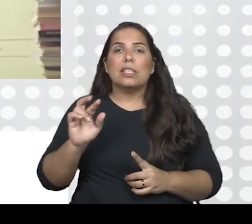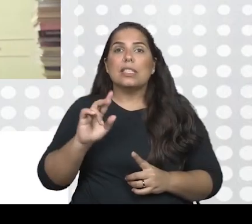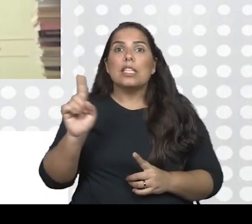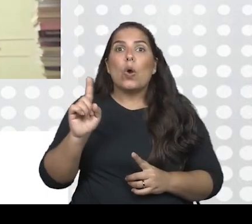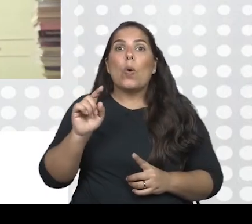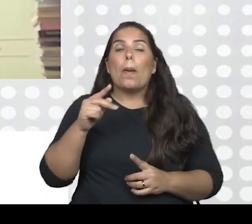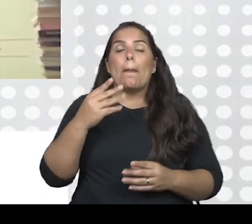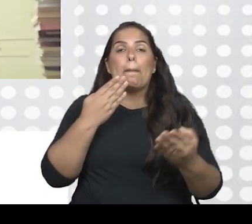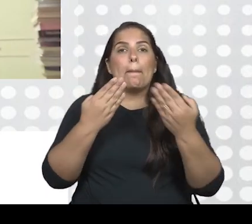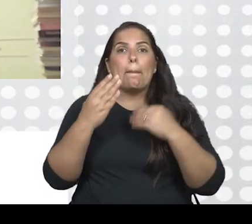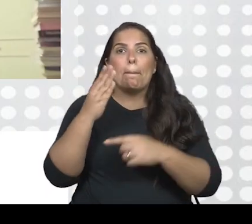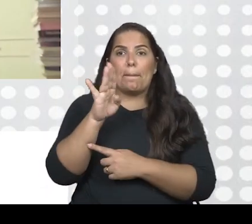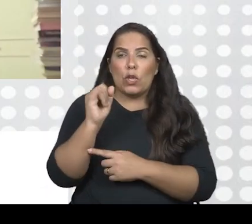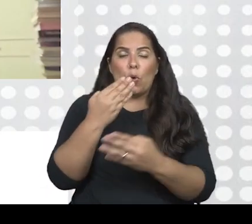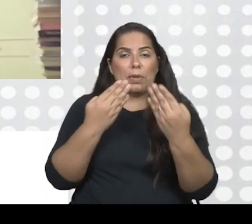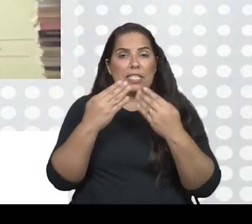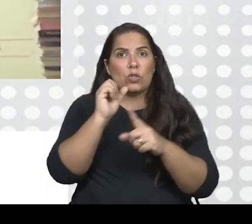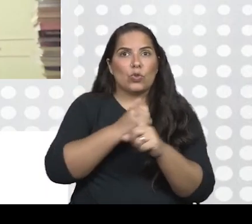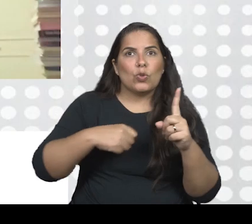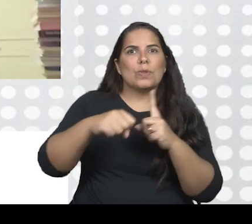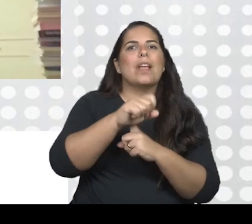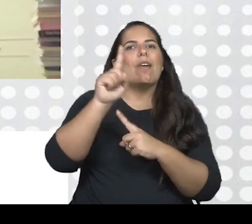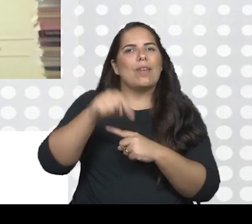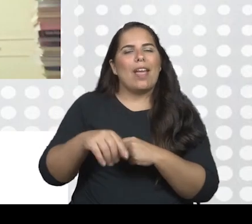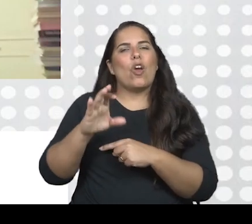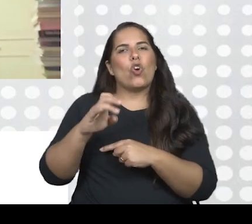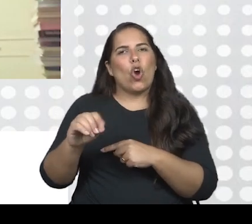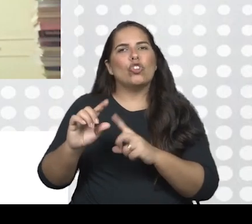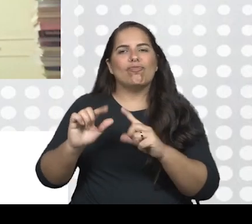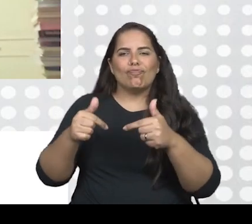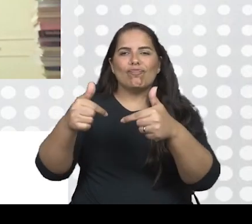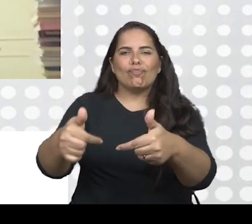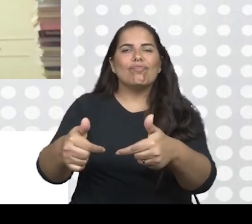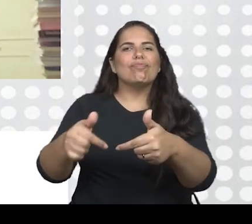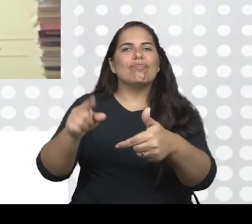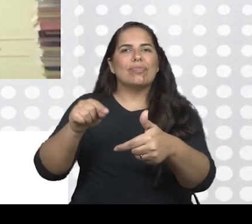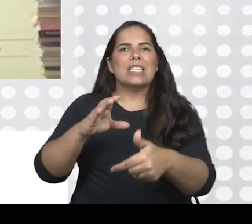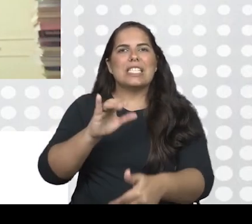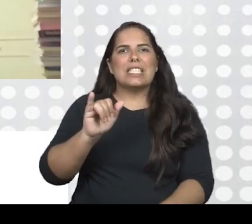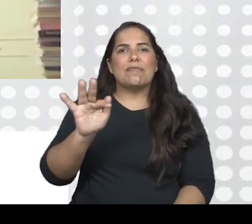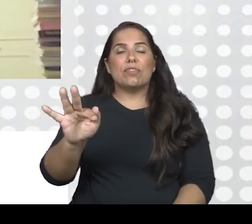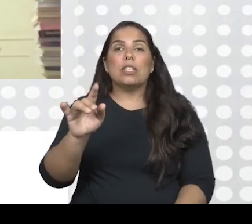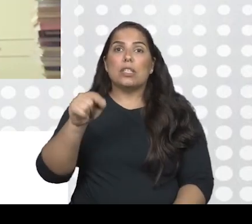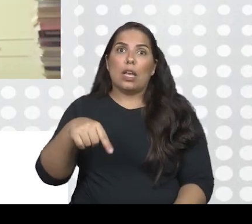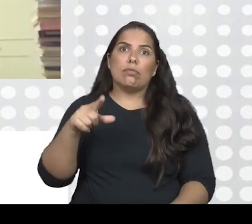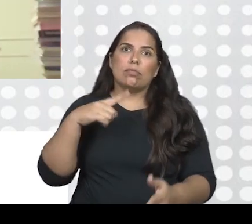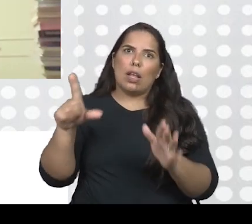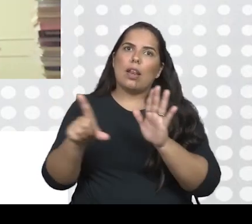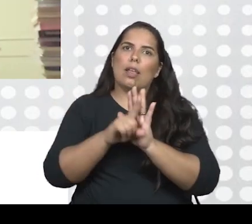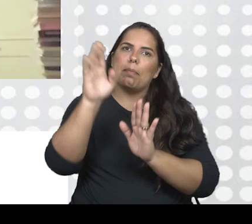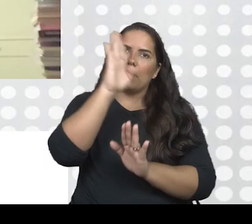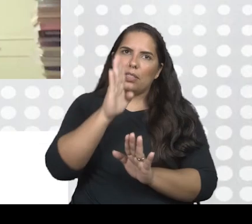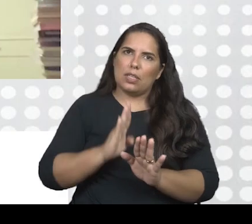perspectiva biopsicossocial, que trabalha com o Código Internacional de Funcionalidade, a CIF, prevista na